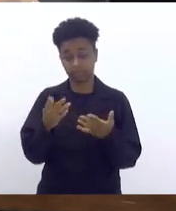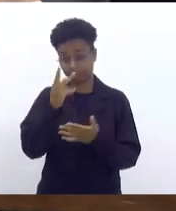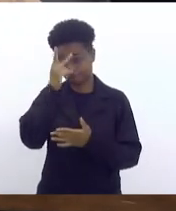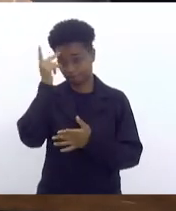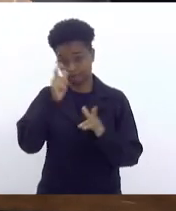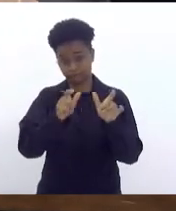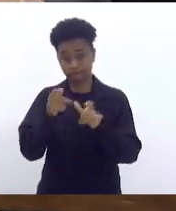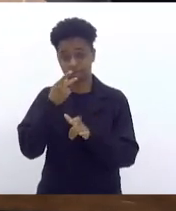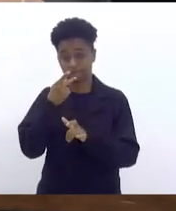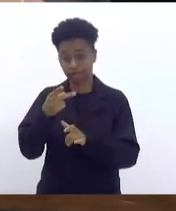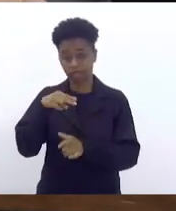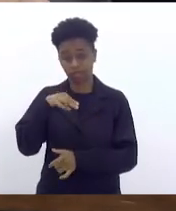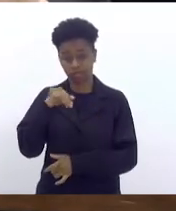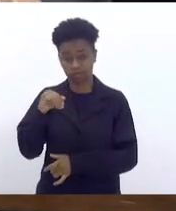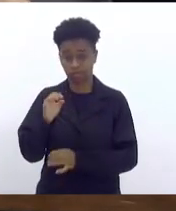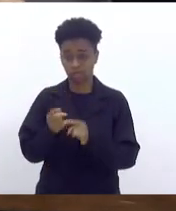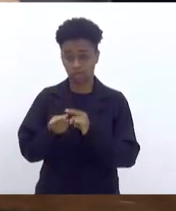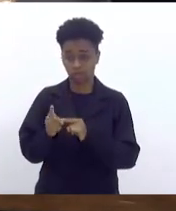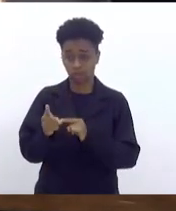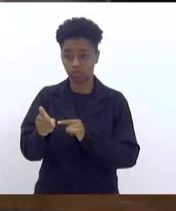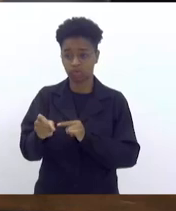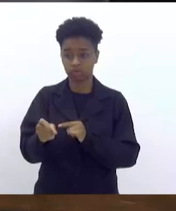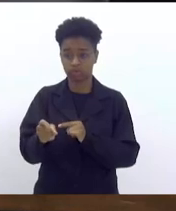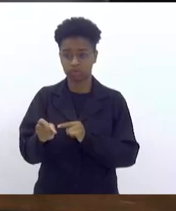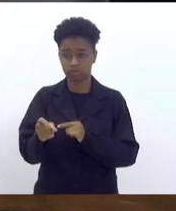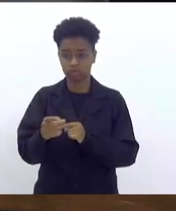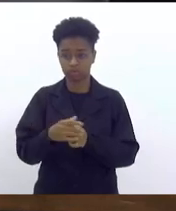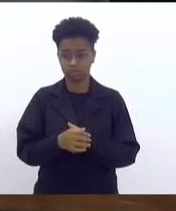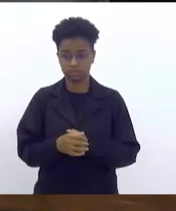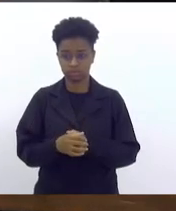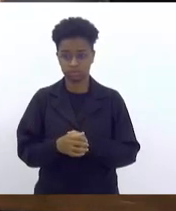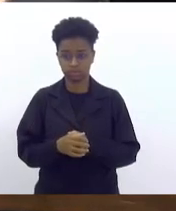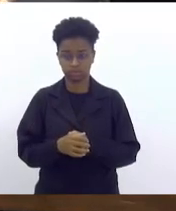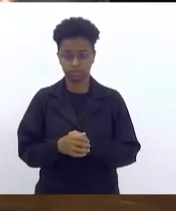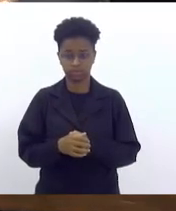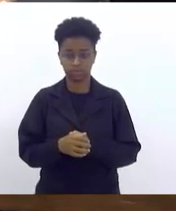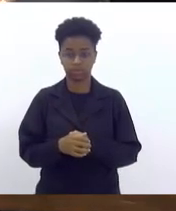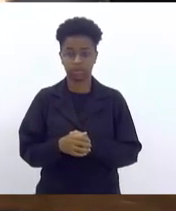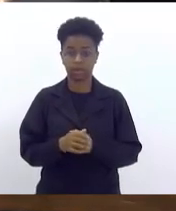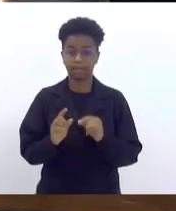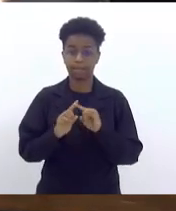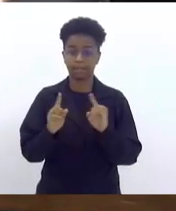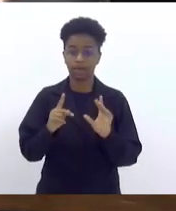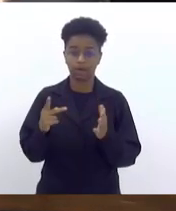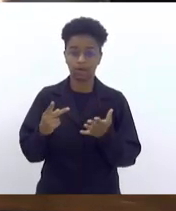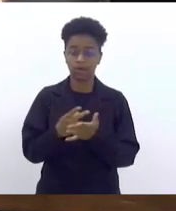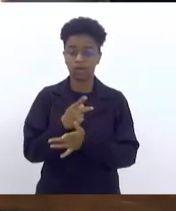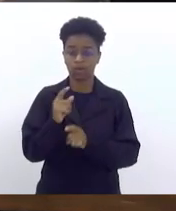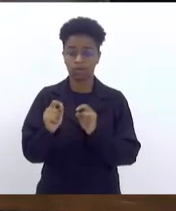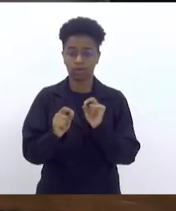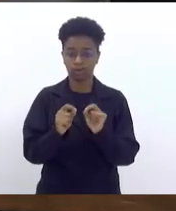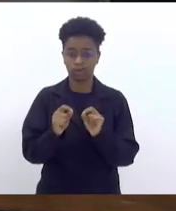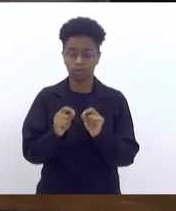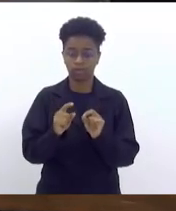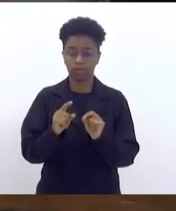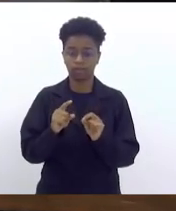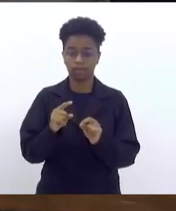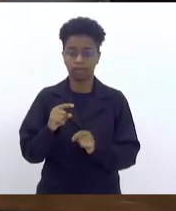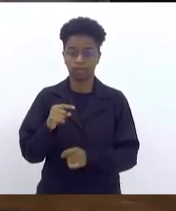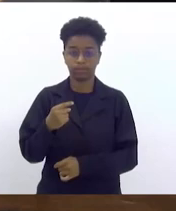fala Nova Iguaçu é longe mas queimadas é um pouquinho mais distante e o que acontece nosso querido